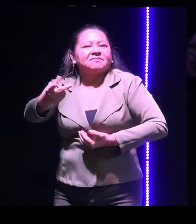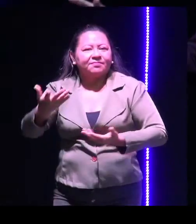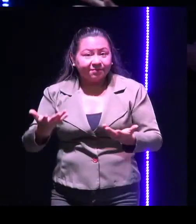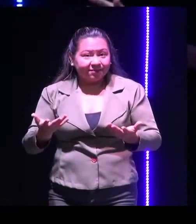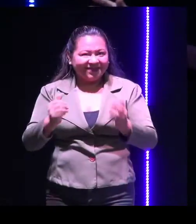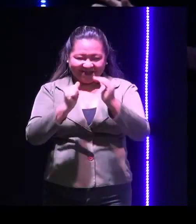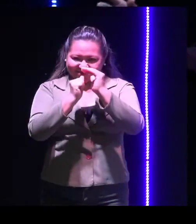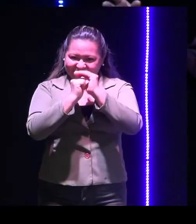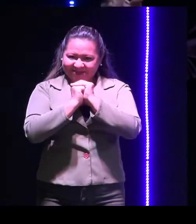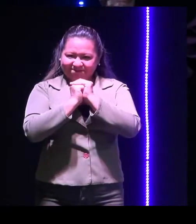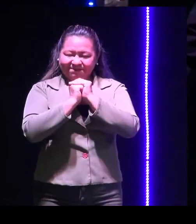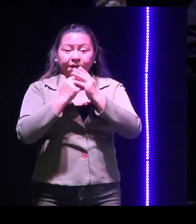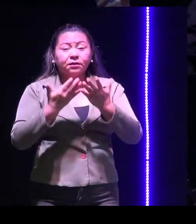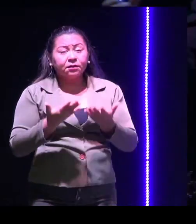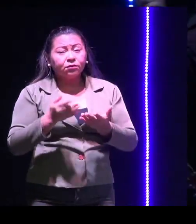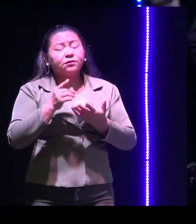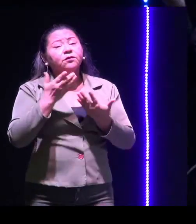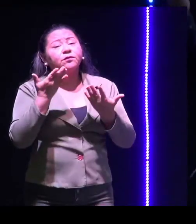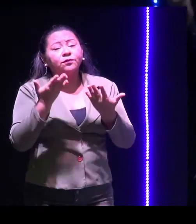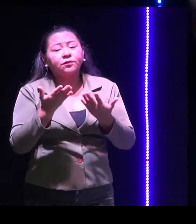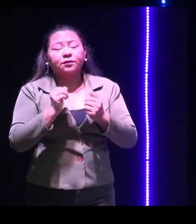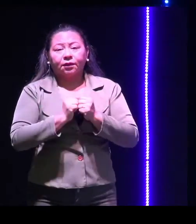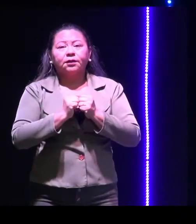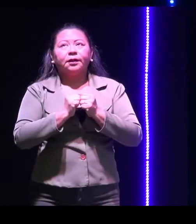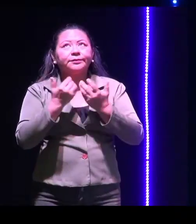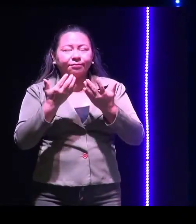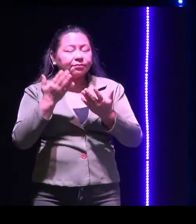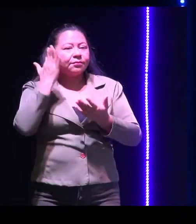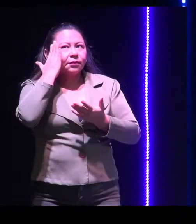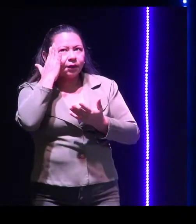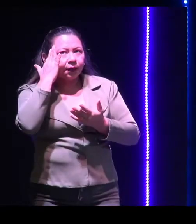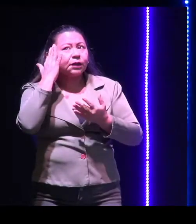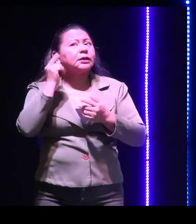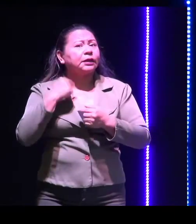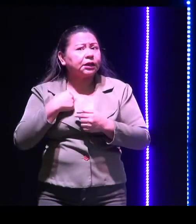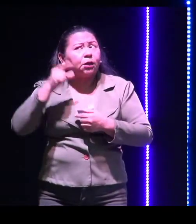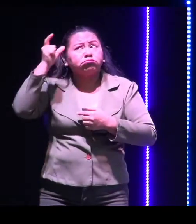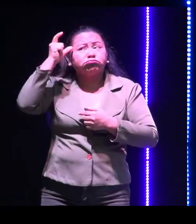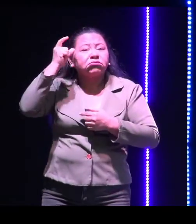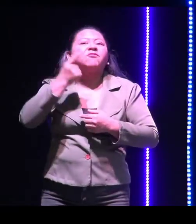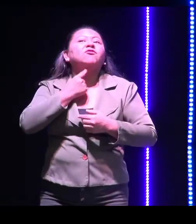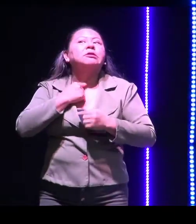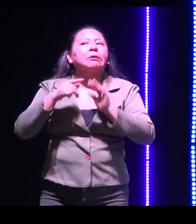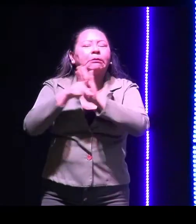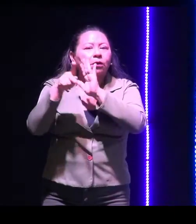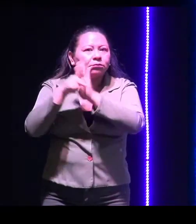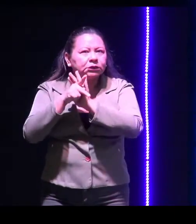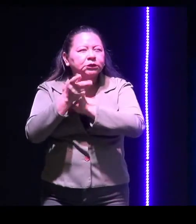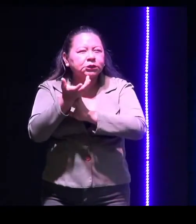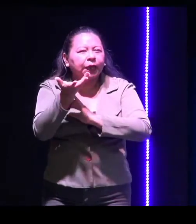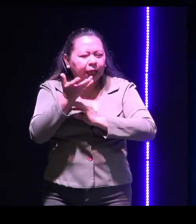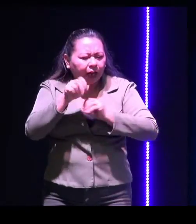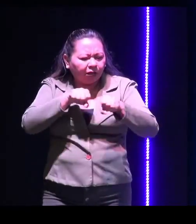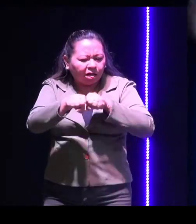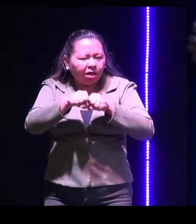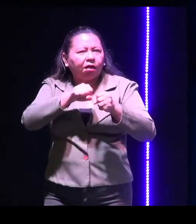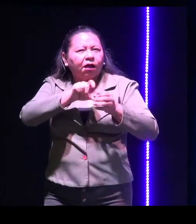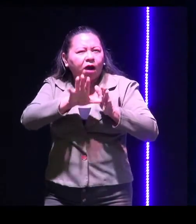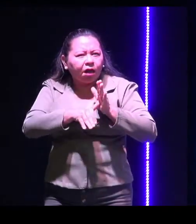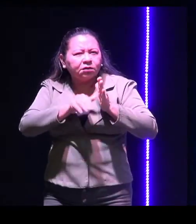abundância. Amém? Então, esse é o projeto do diabo. Essa é a vontade de Satanás.